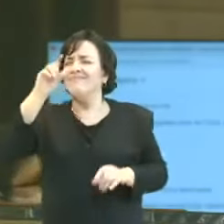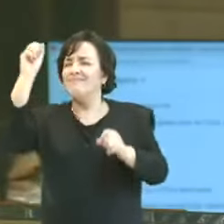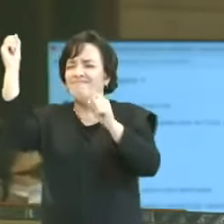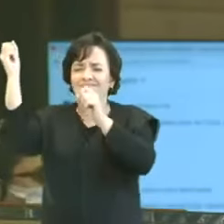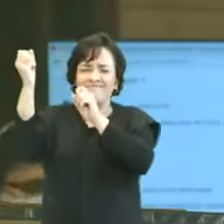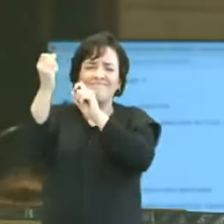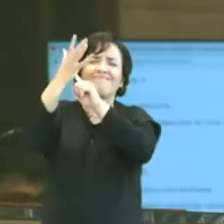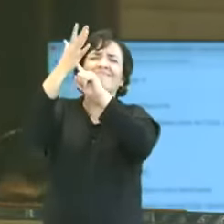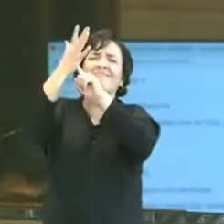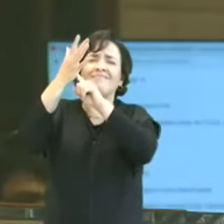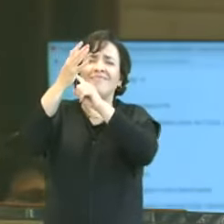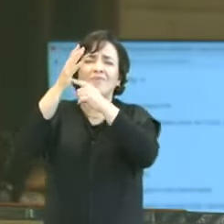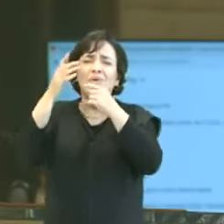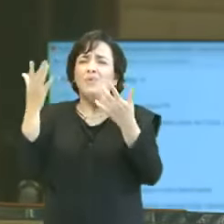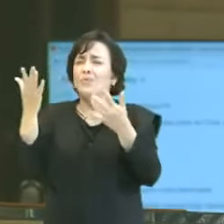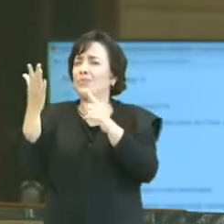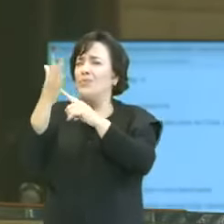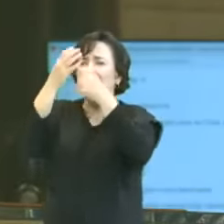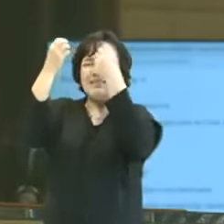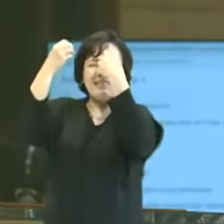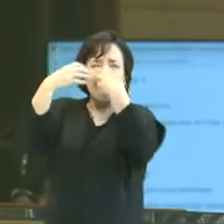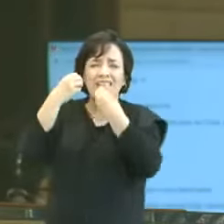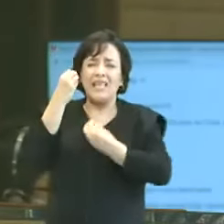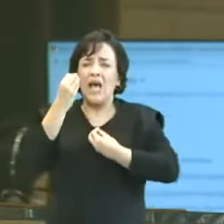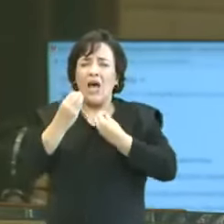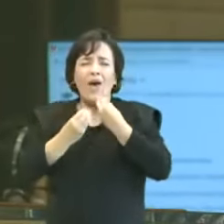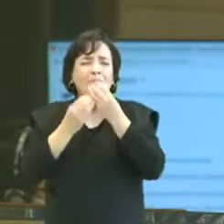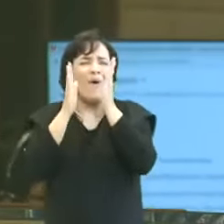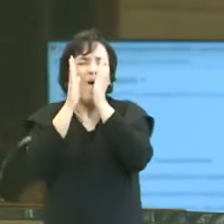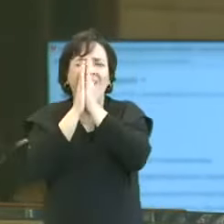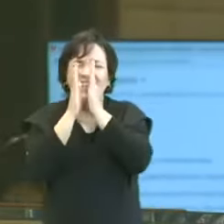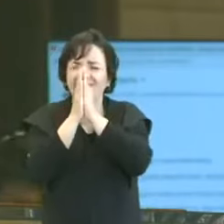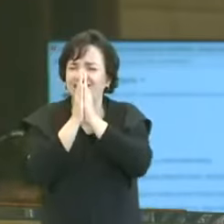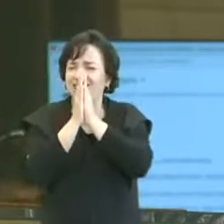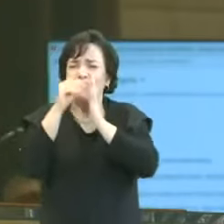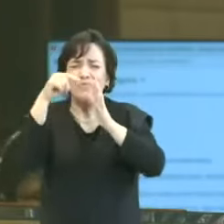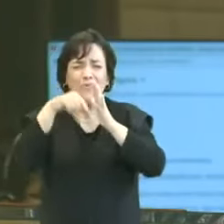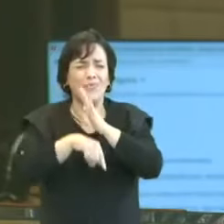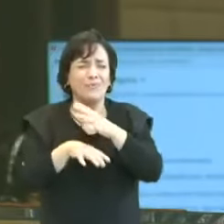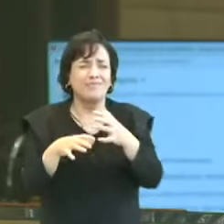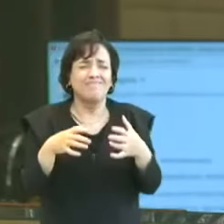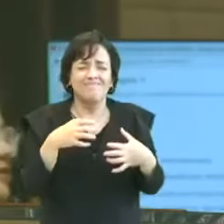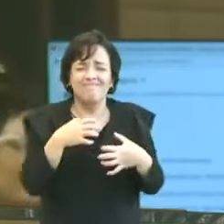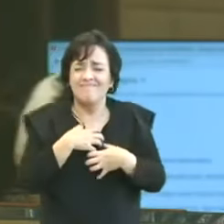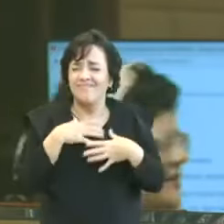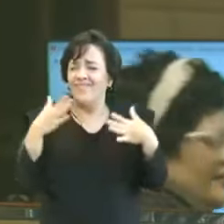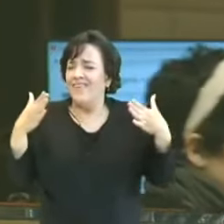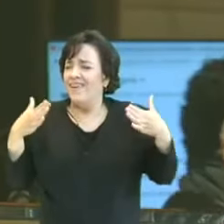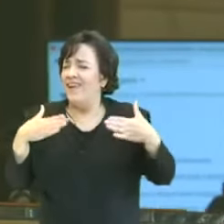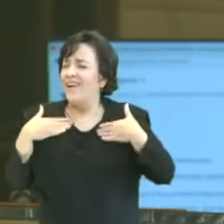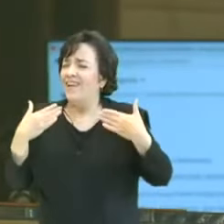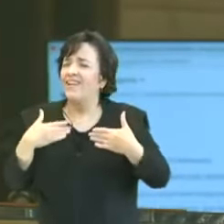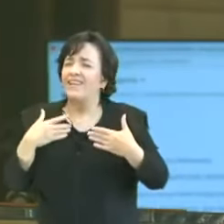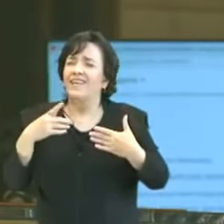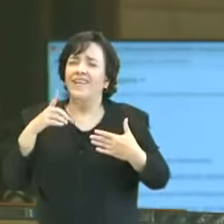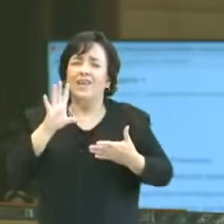revela. Nos leva a este lugar, Pai, onde temos prazer, alegria, e que o nosso amor possa